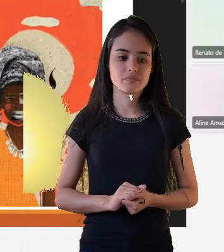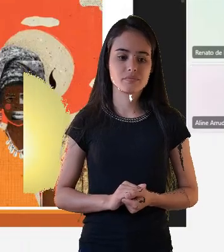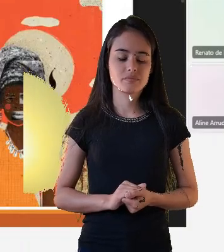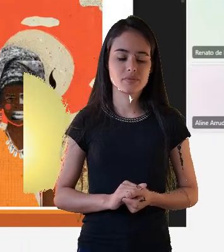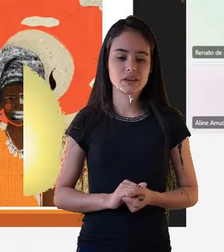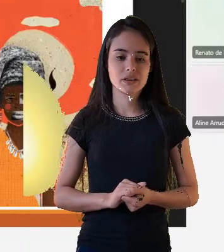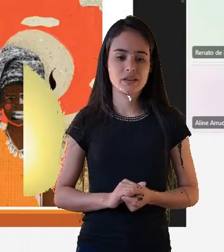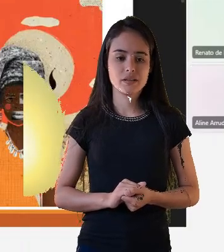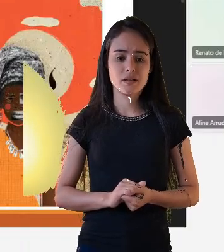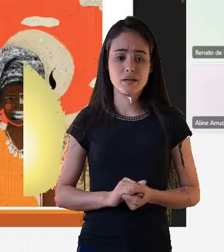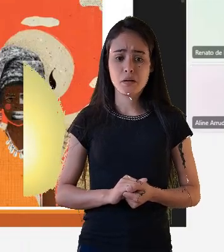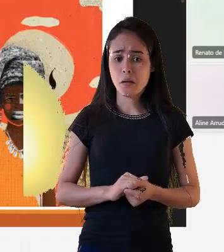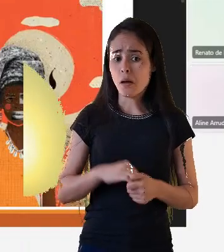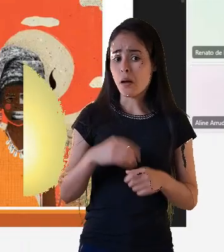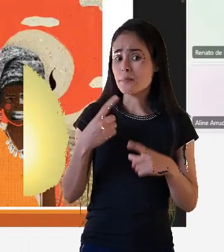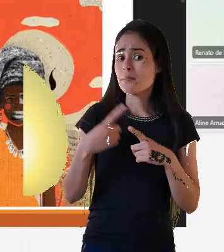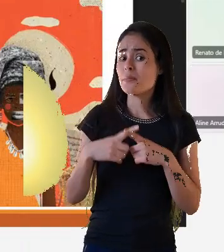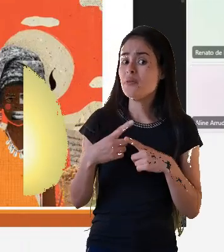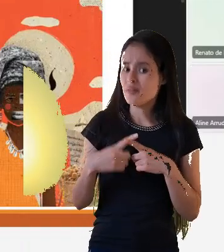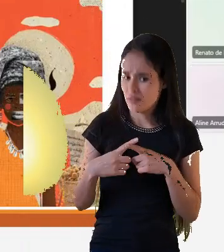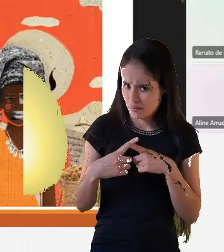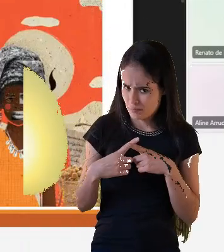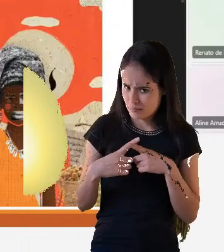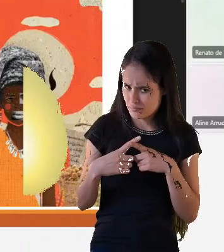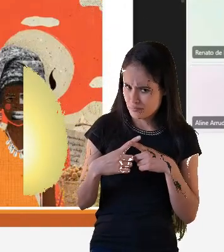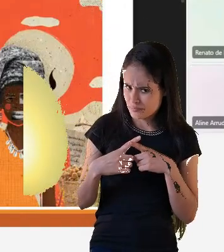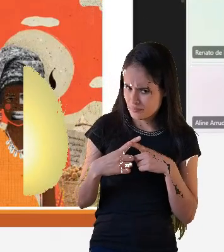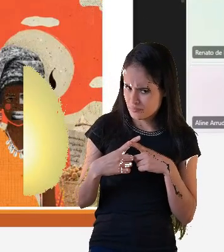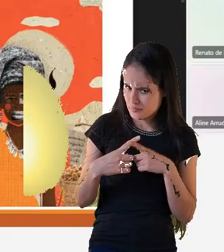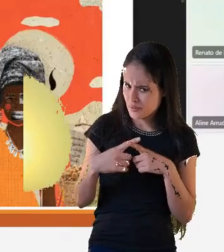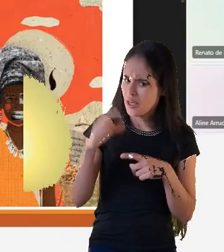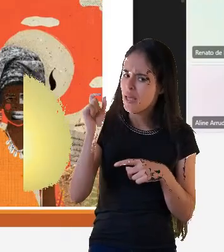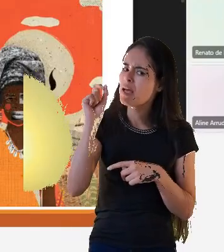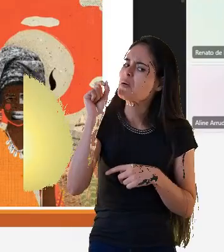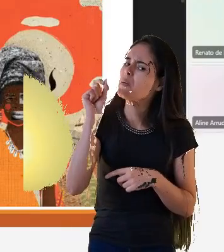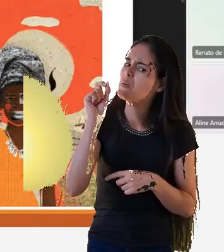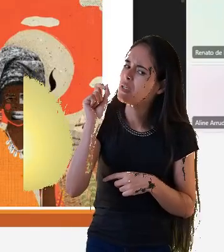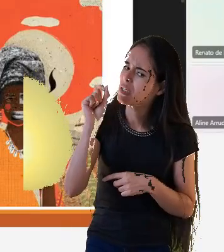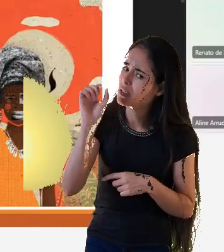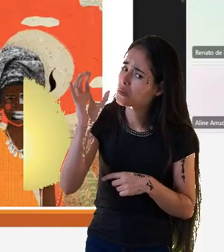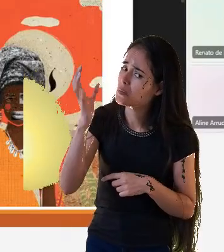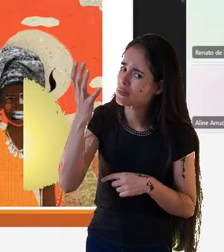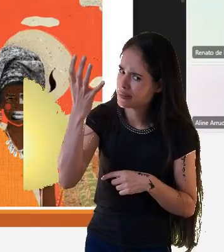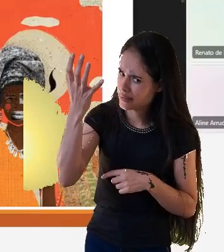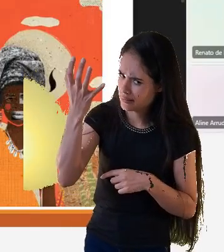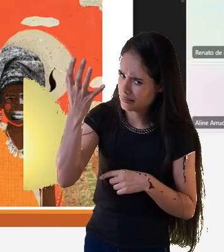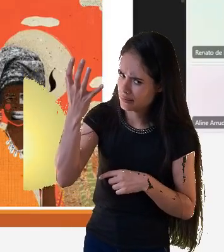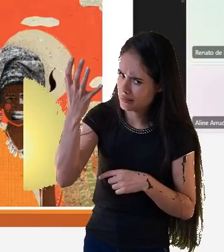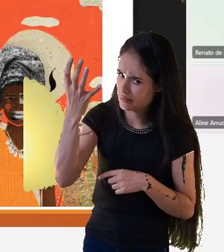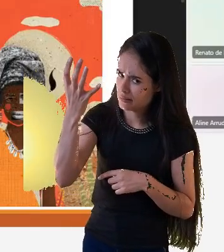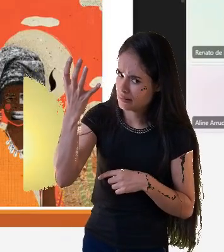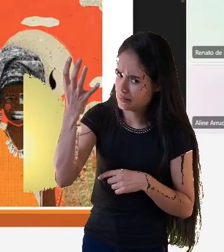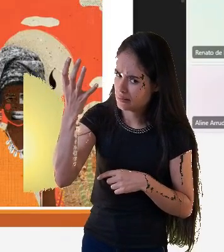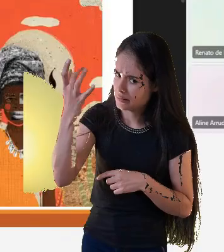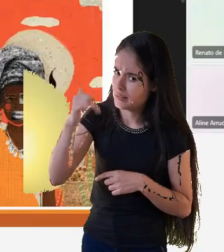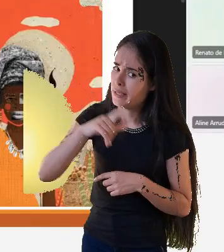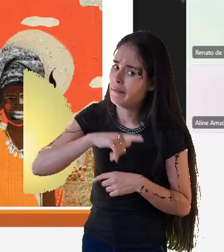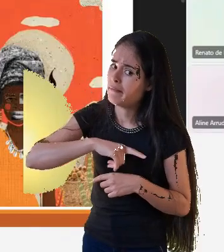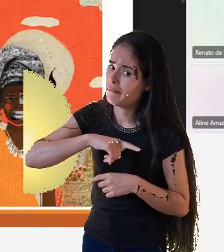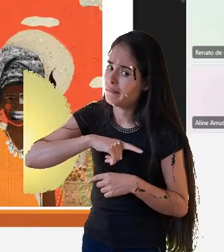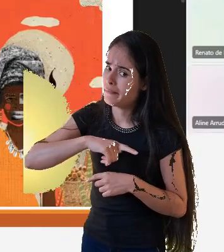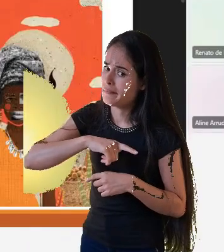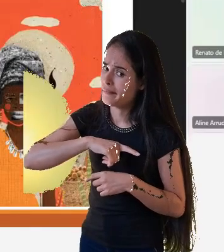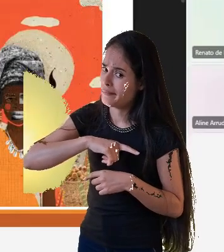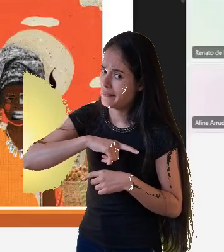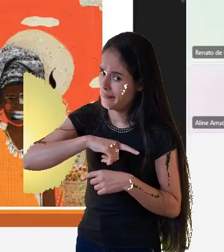mulheres negras, né? O primeiro é colocar uma imagem só para representar um monte de mulher negra,